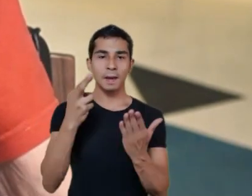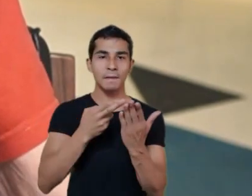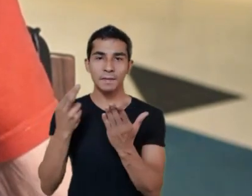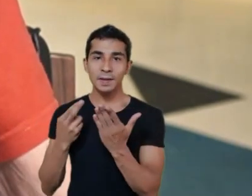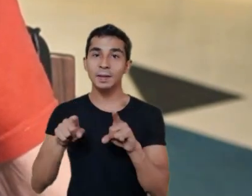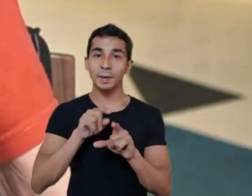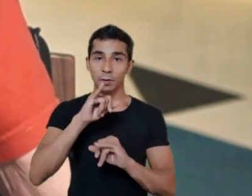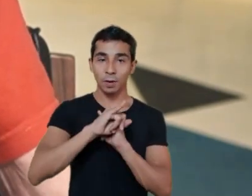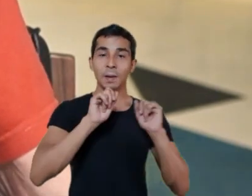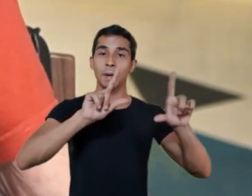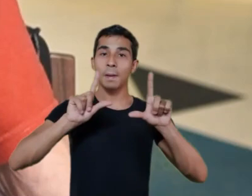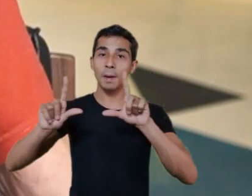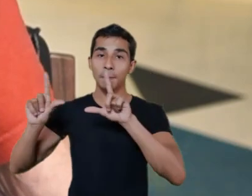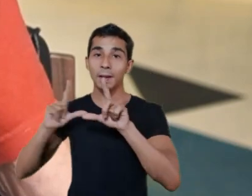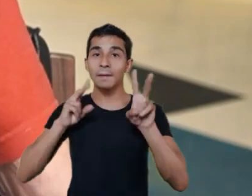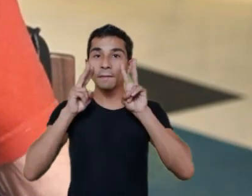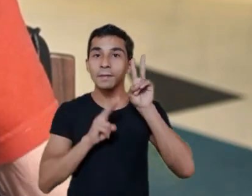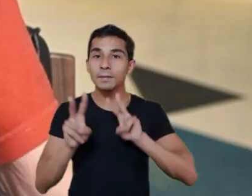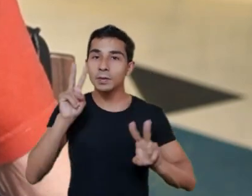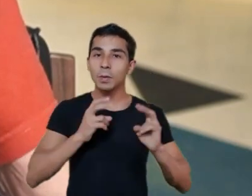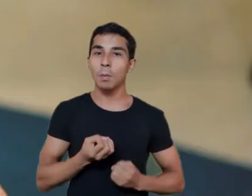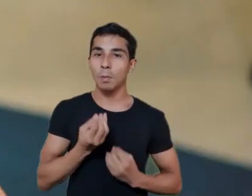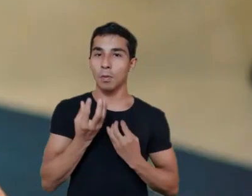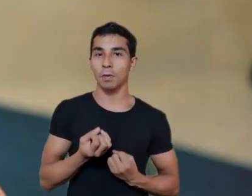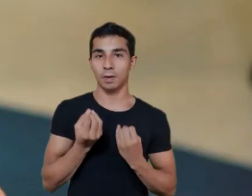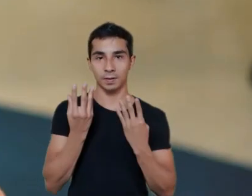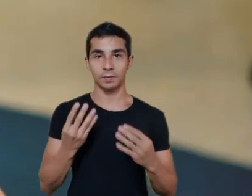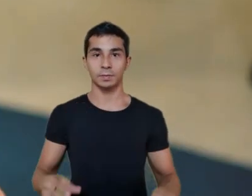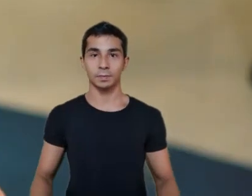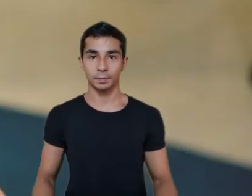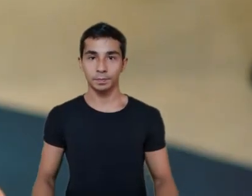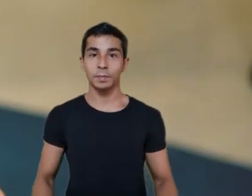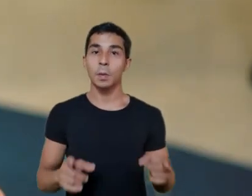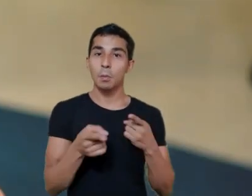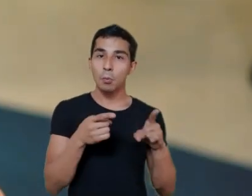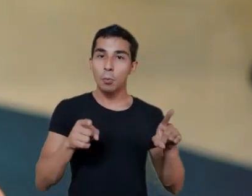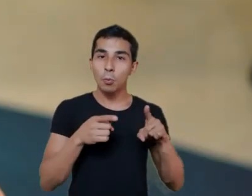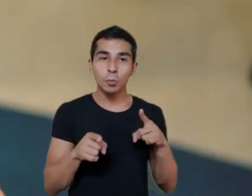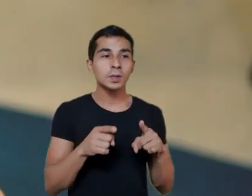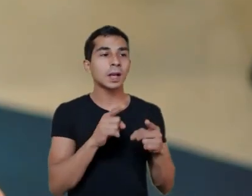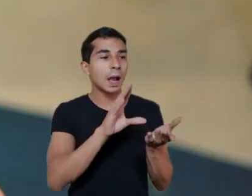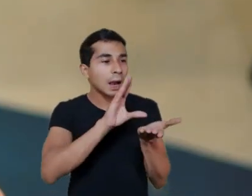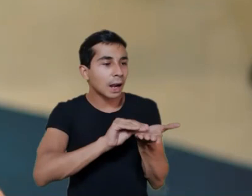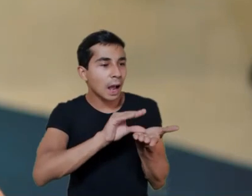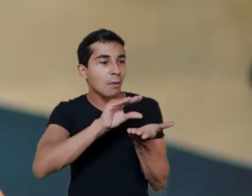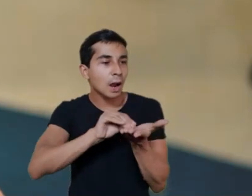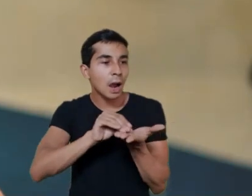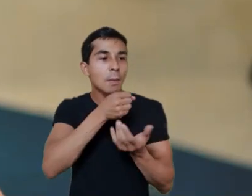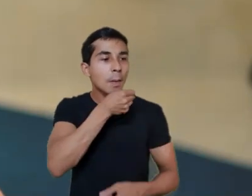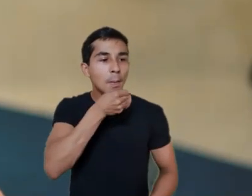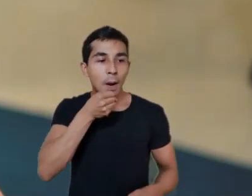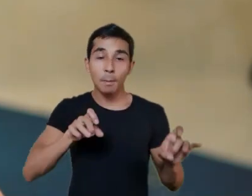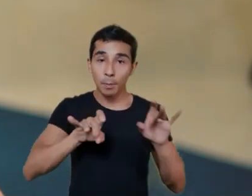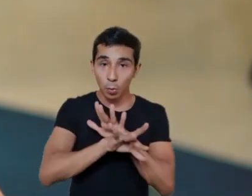um suporte de visualidades poéticas. Concluído o álbum, convidamos o